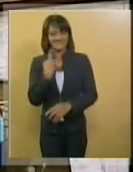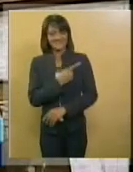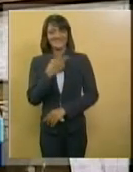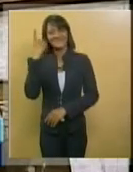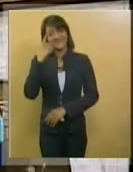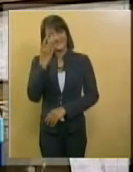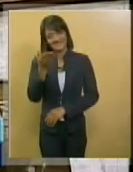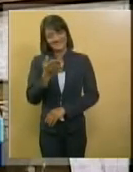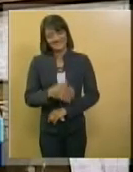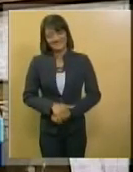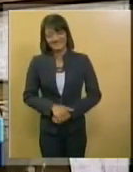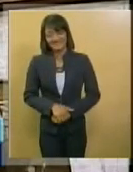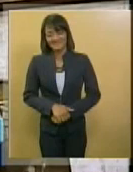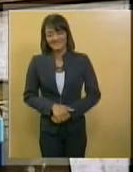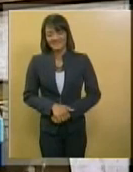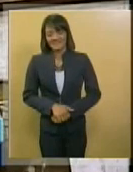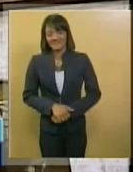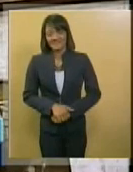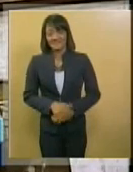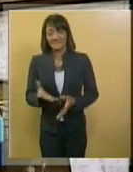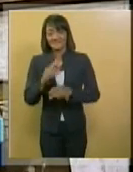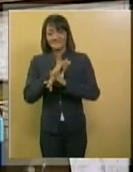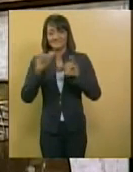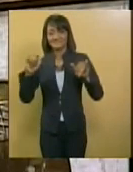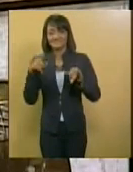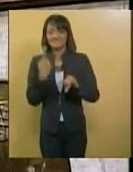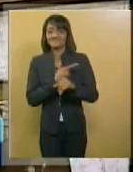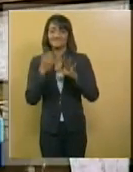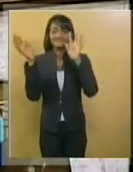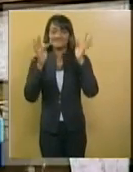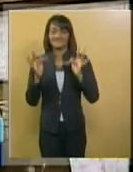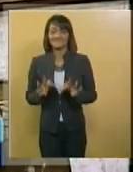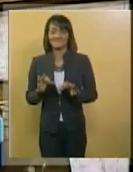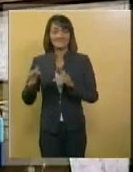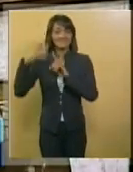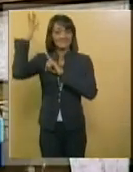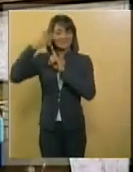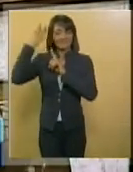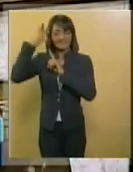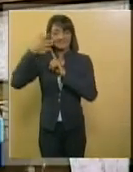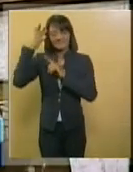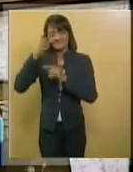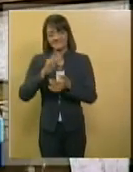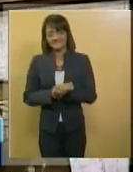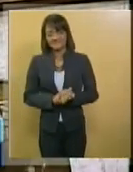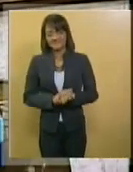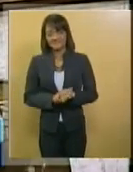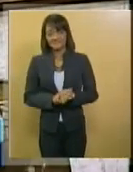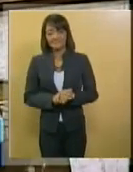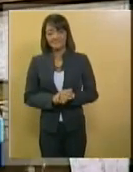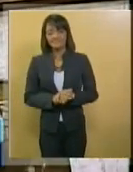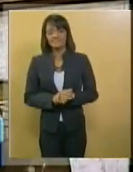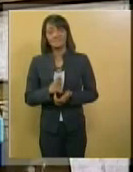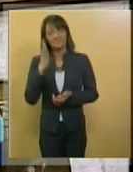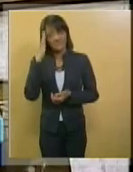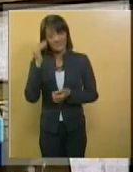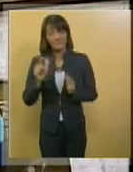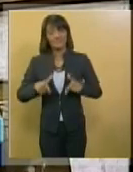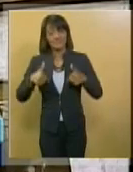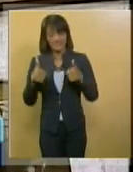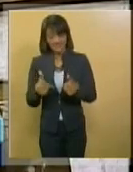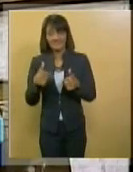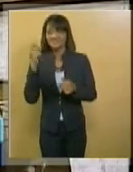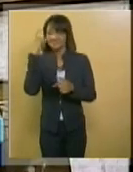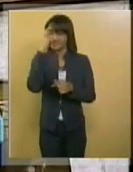né? E eu quero dizer que nós ficamos felizes com a palestra. Eu sei que a causa é longa, é